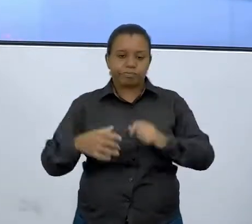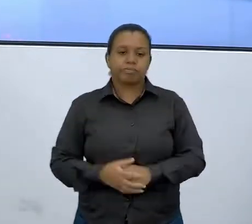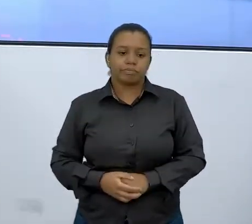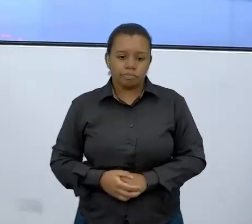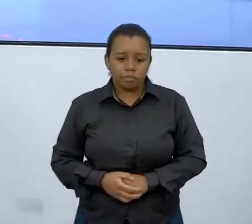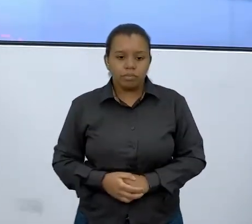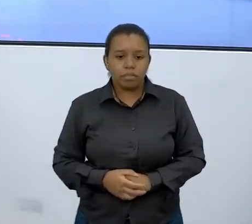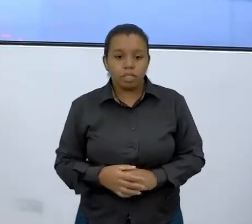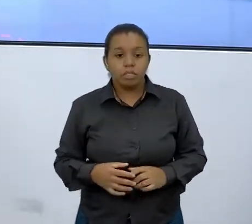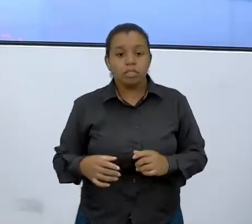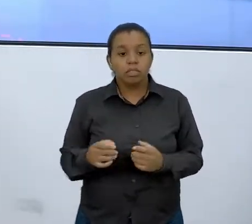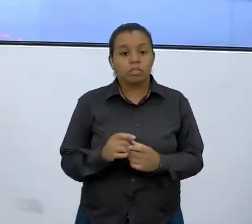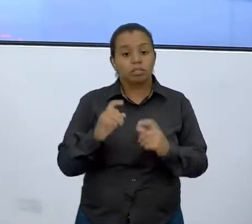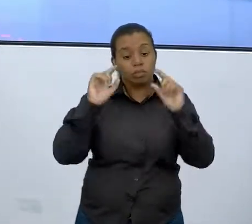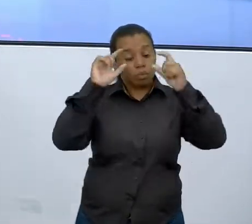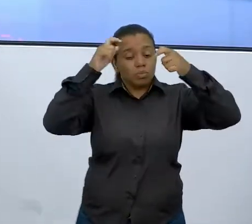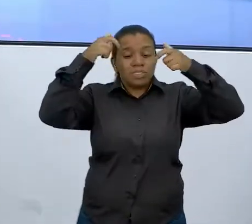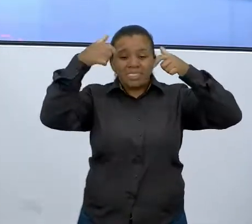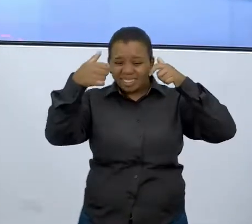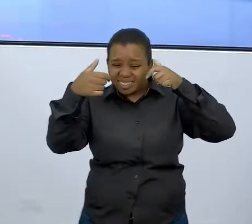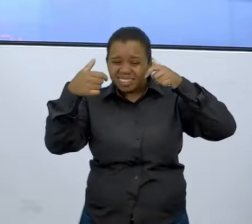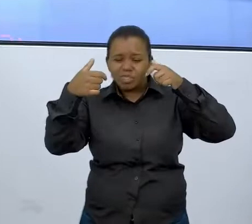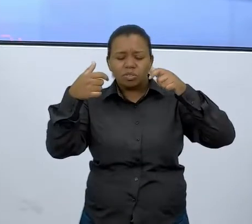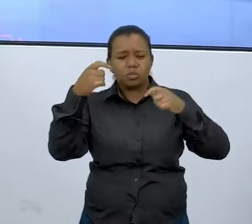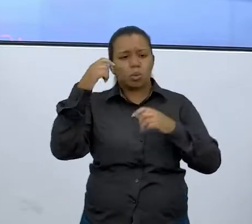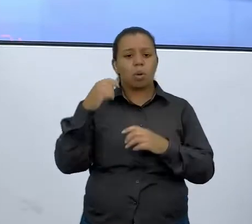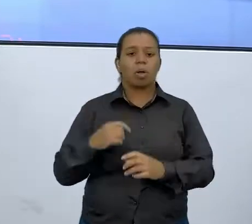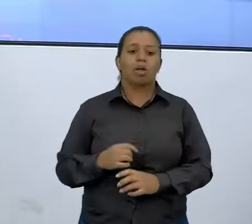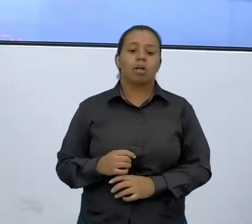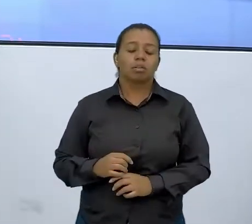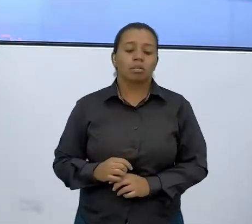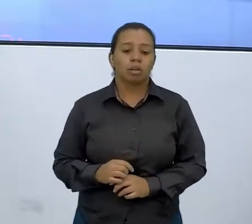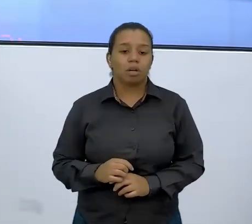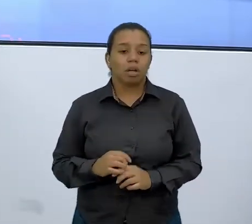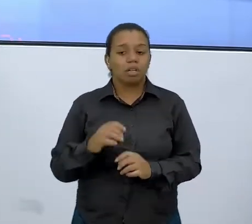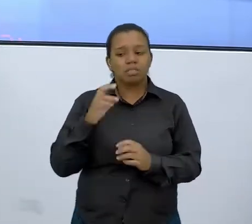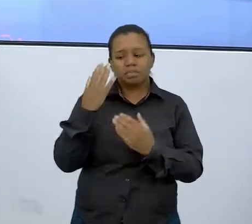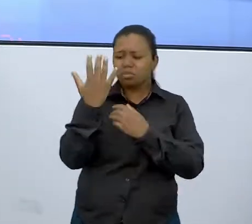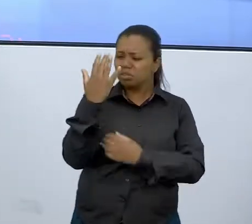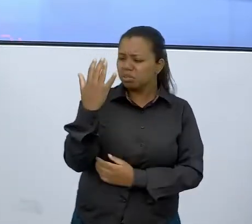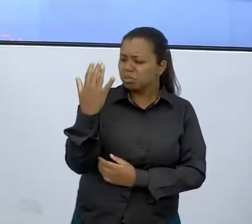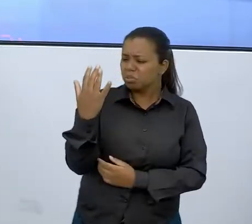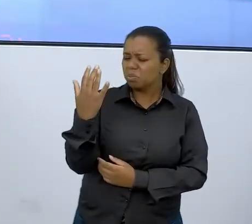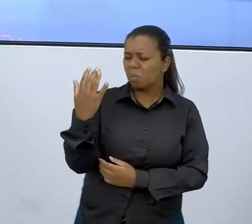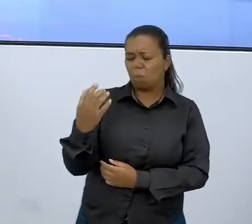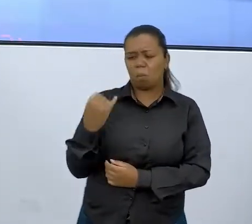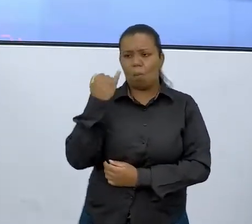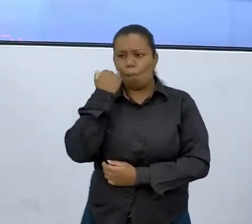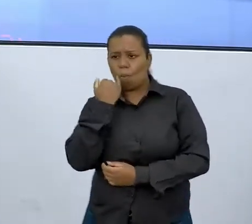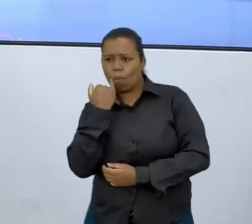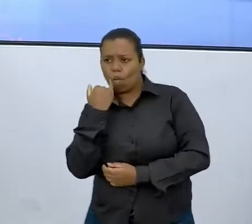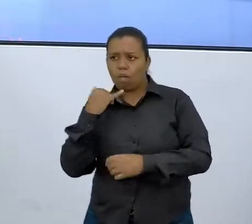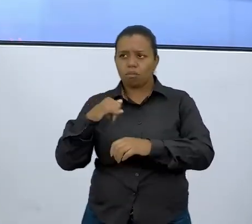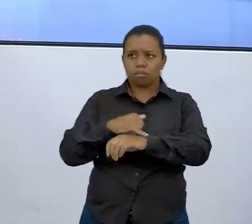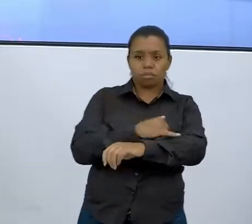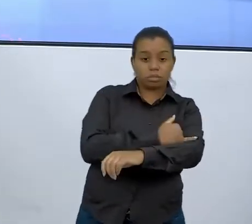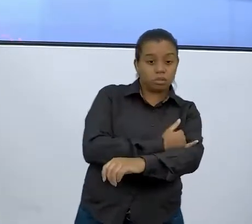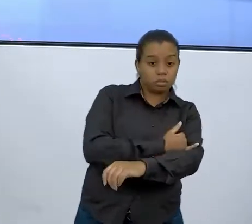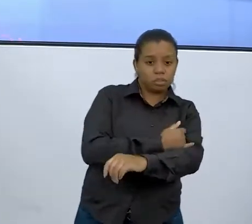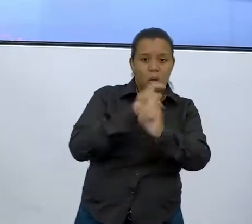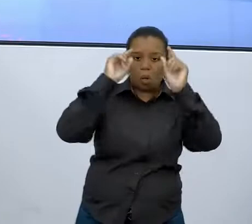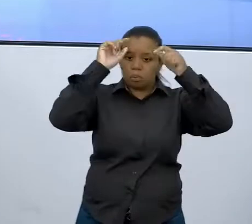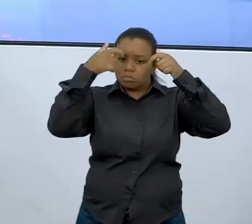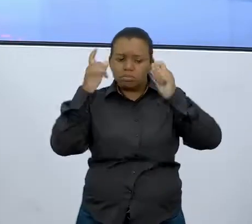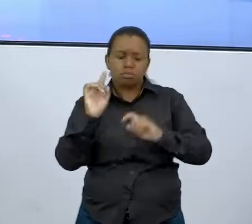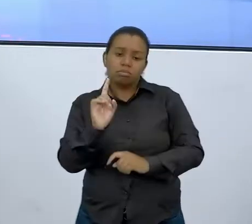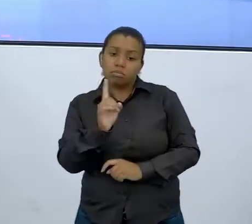está falando sobre transtornos. O fato de que você, às vezes, se olha no espelho e se acha gorda ou magra, não é um transtorno. Quando a gente